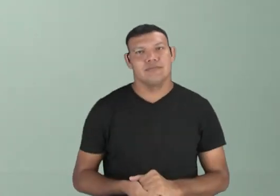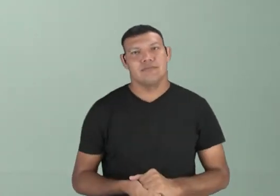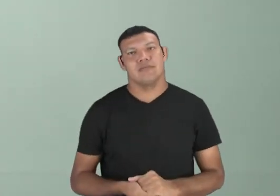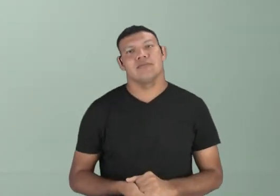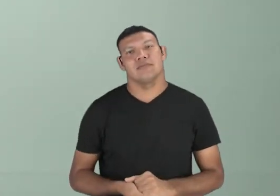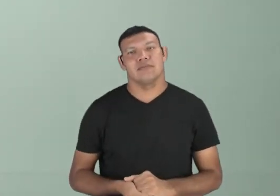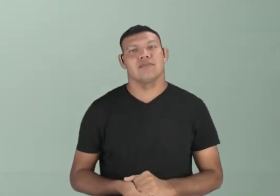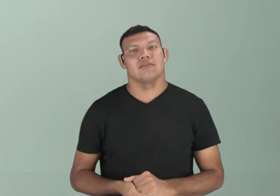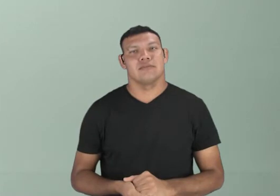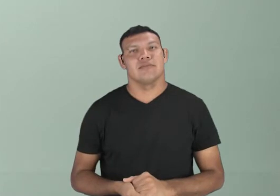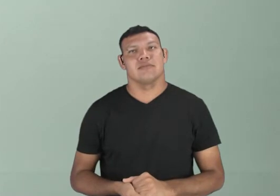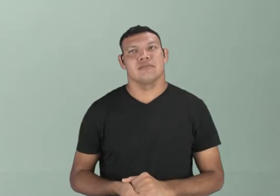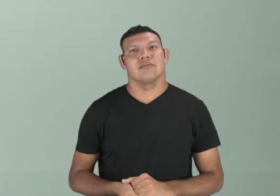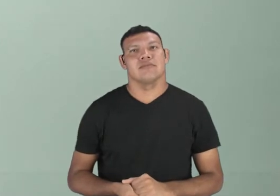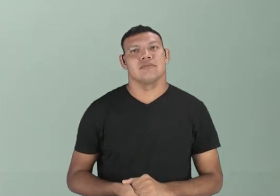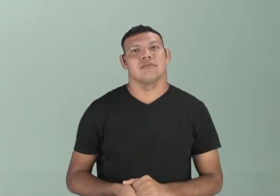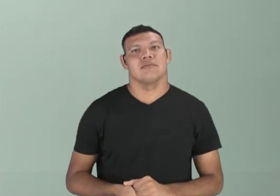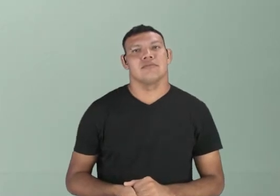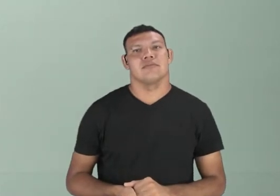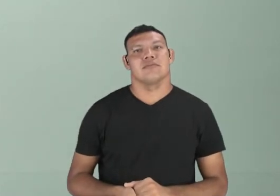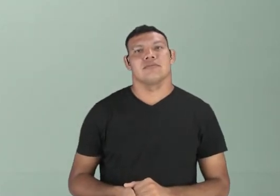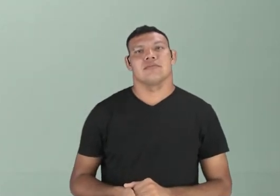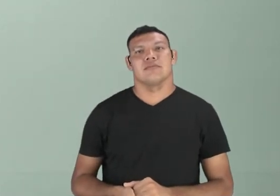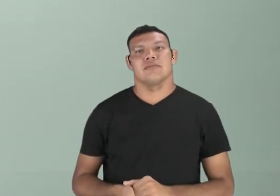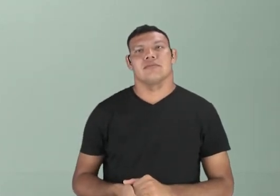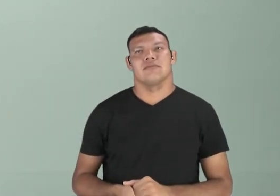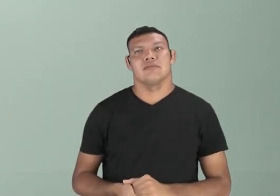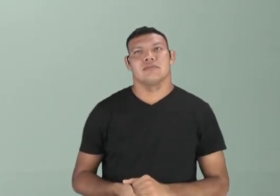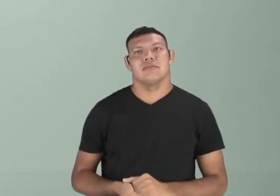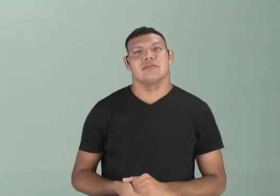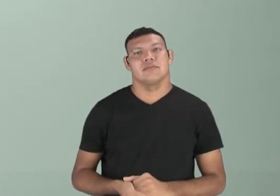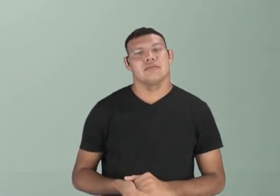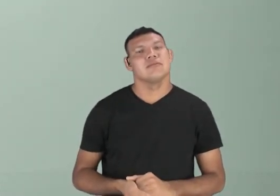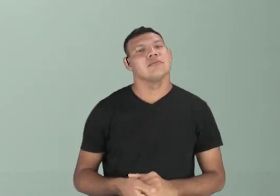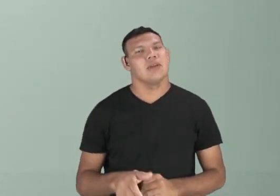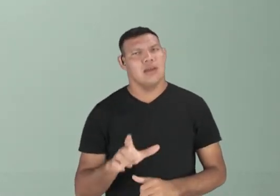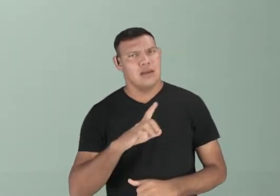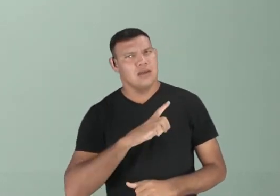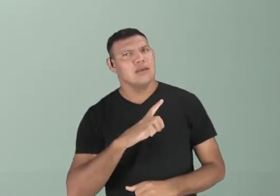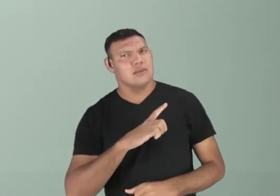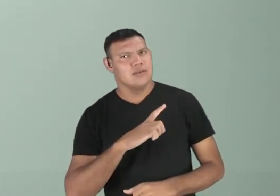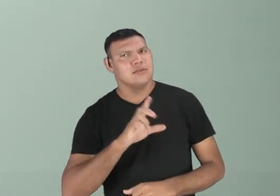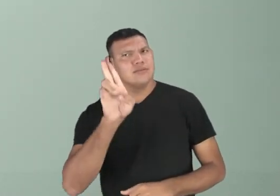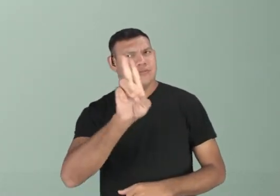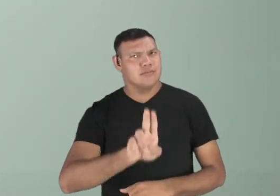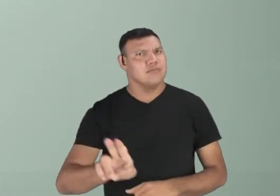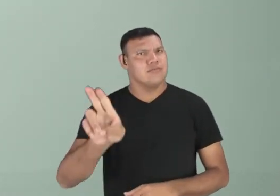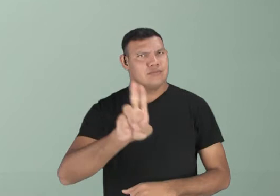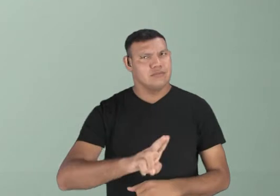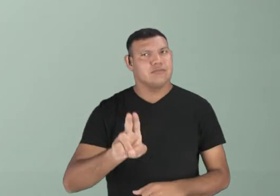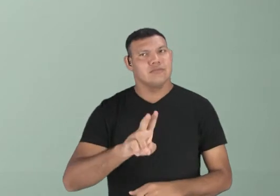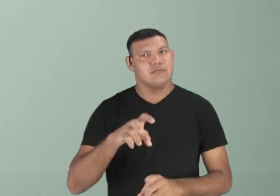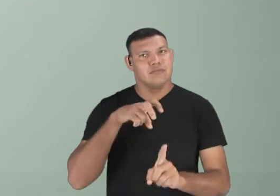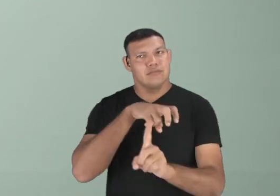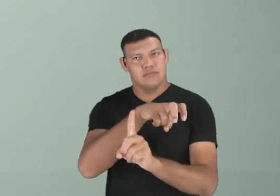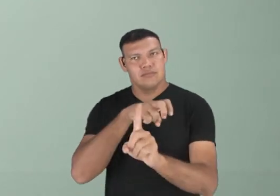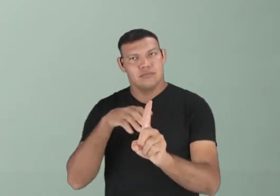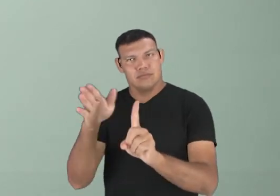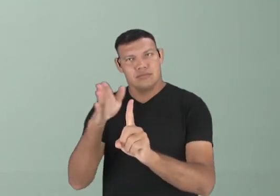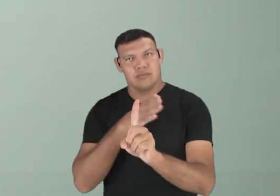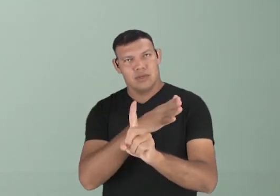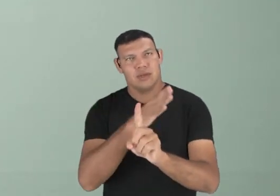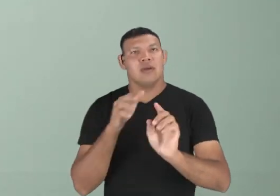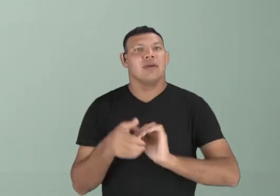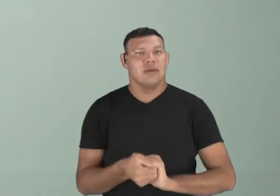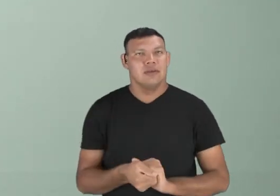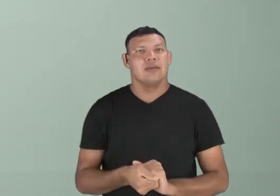tomar ela de você, você vai tentar fazer o quê? Driblar. Eu estou executando ou não estou? Uma modalidade de futebol para poder